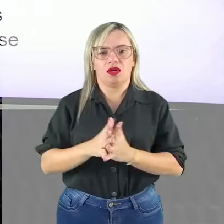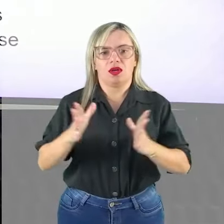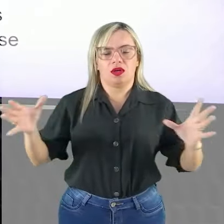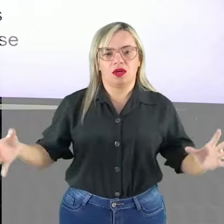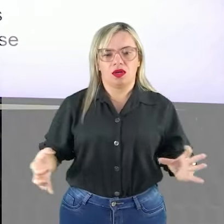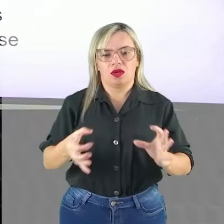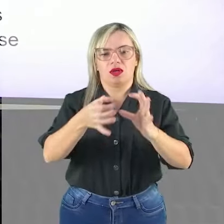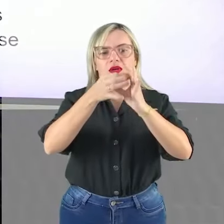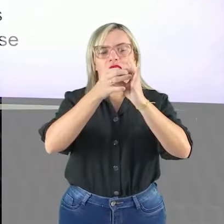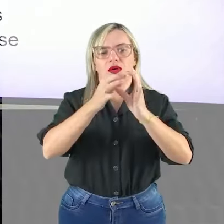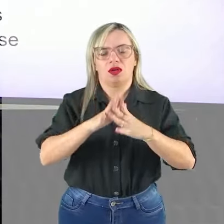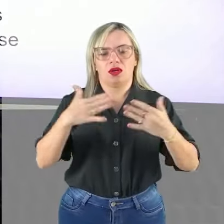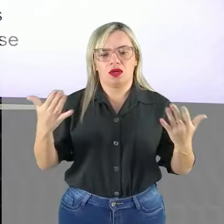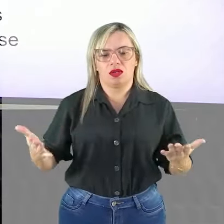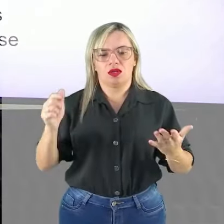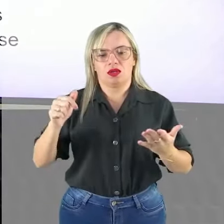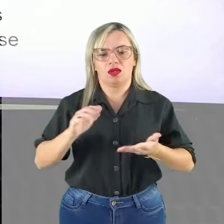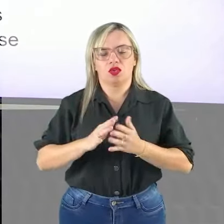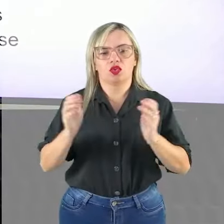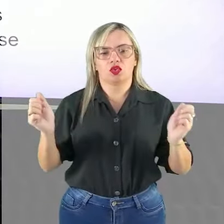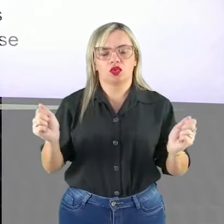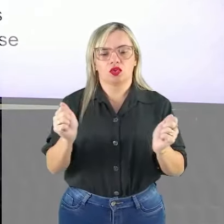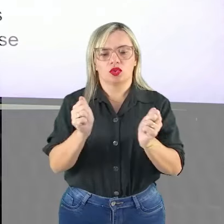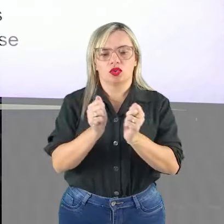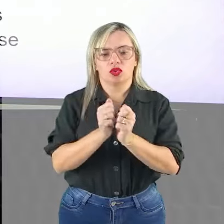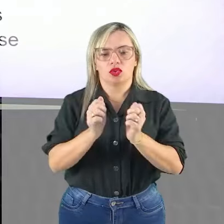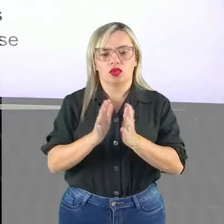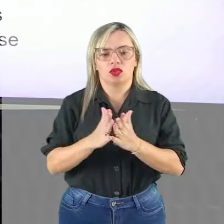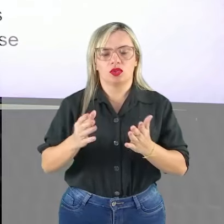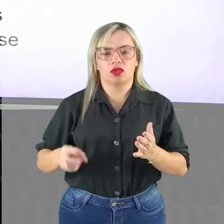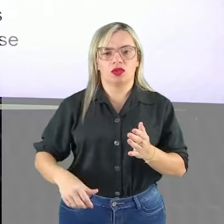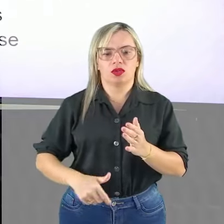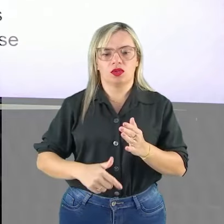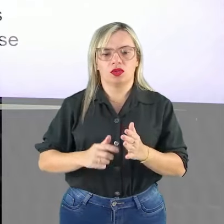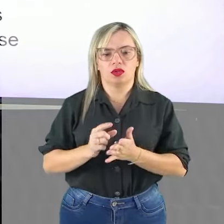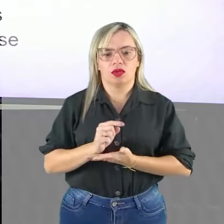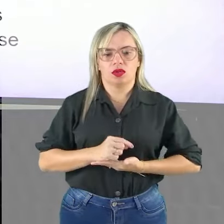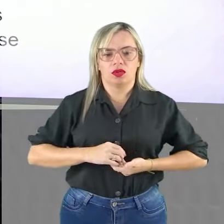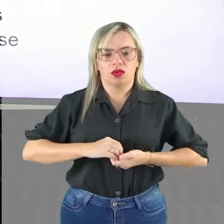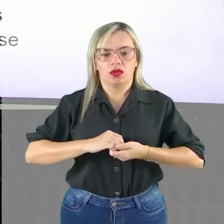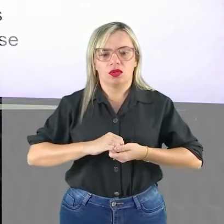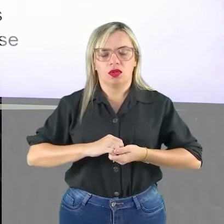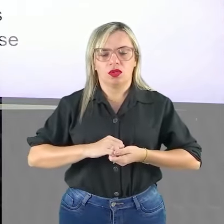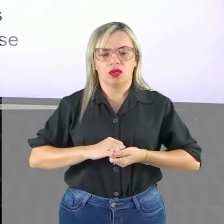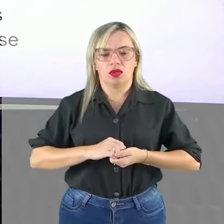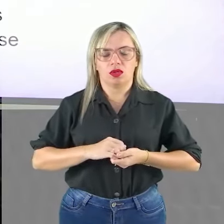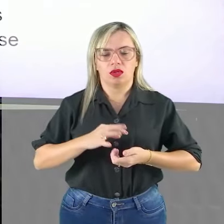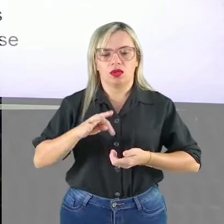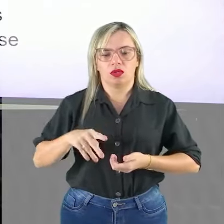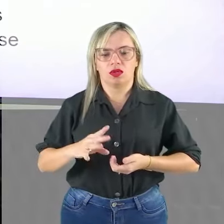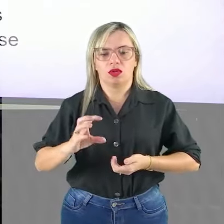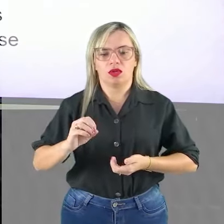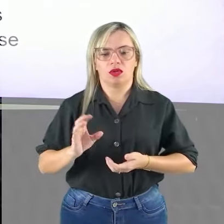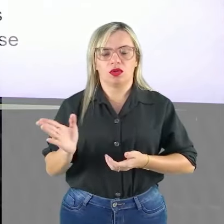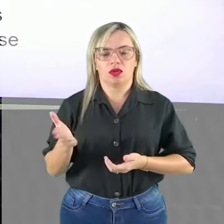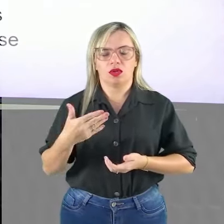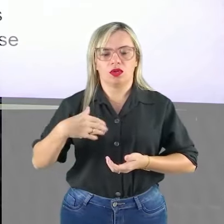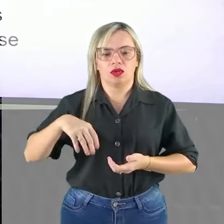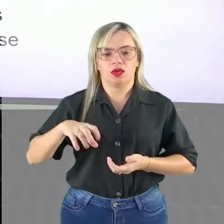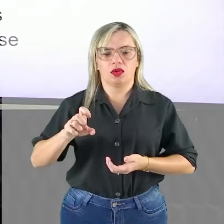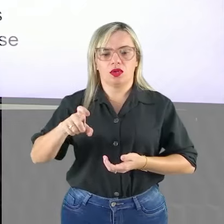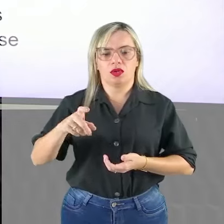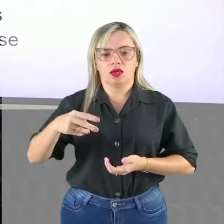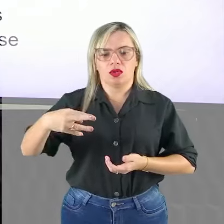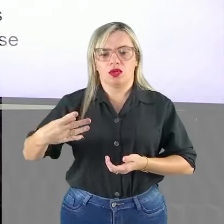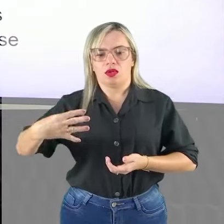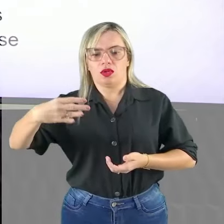a intertextualidade também integrada eh two expressions né Observe que eu não sei inglês mas aqui eu estou falando para vocês